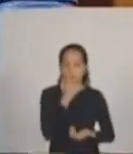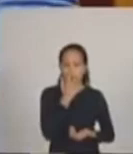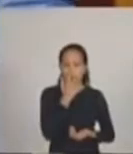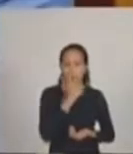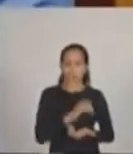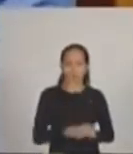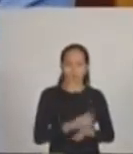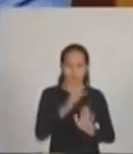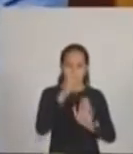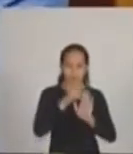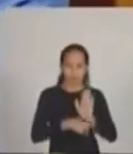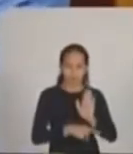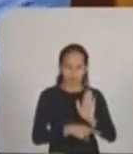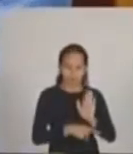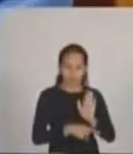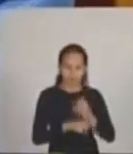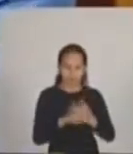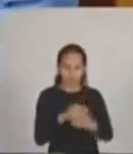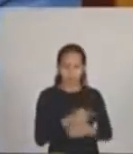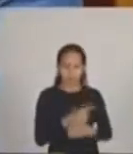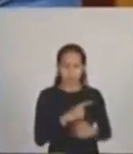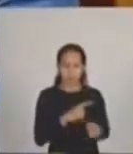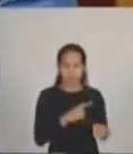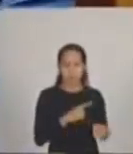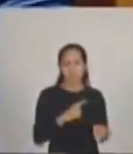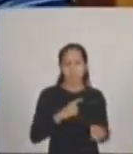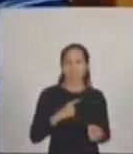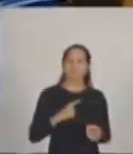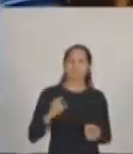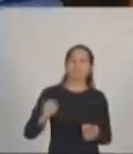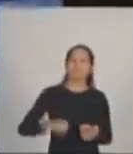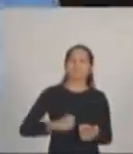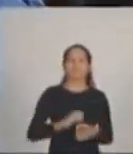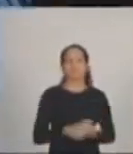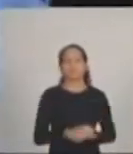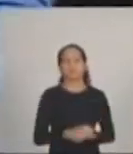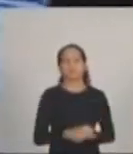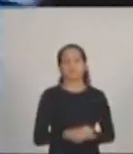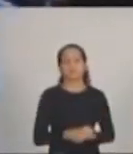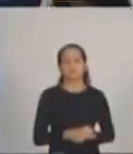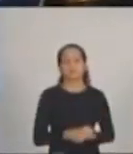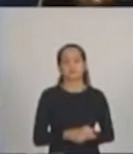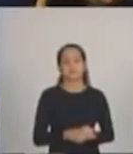O projeto está aqui? Ah, tá, está aqui.